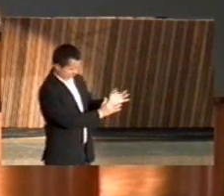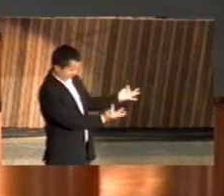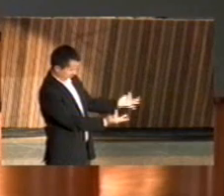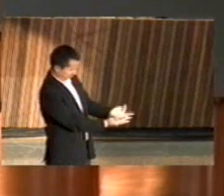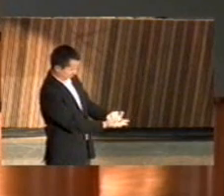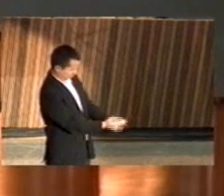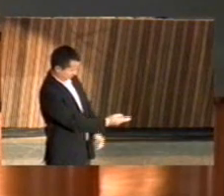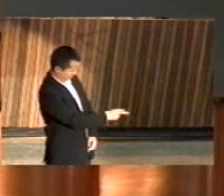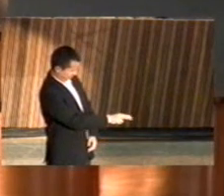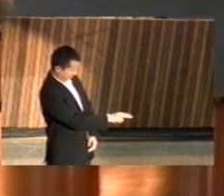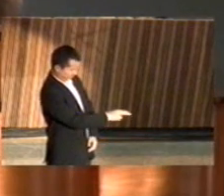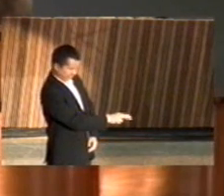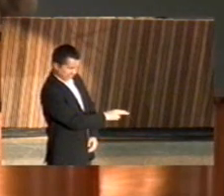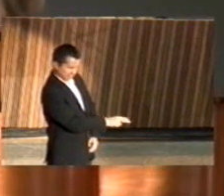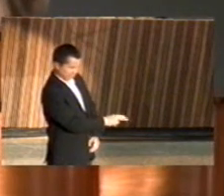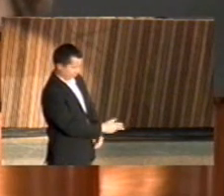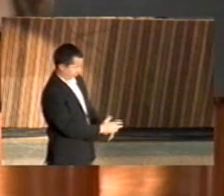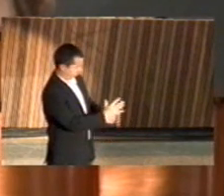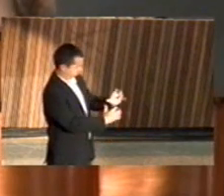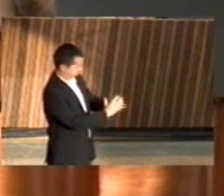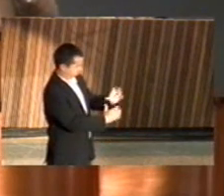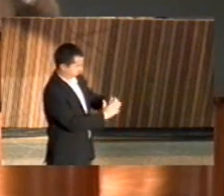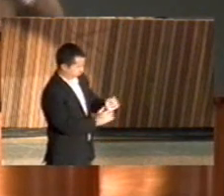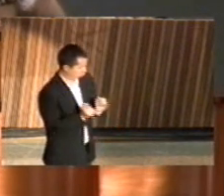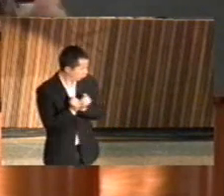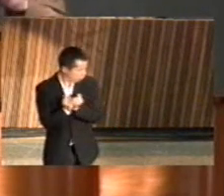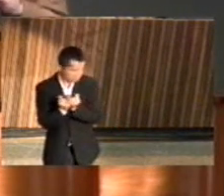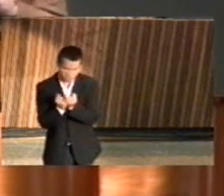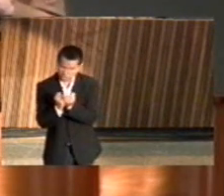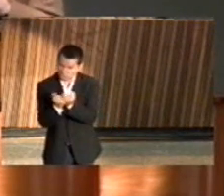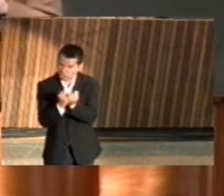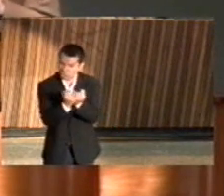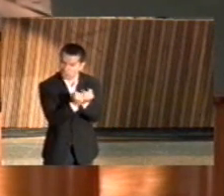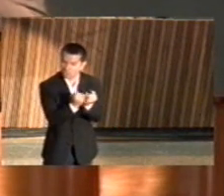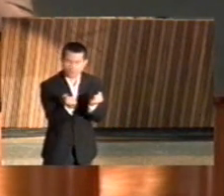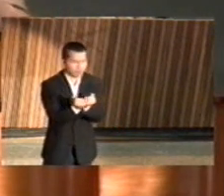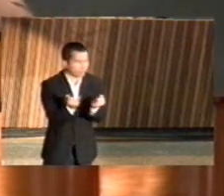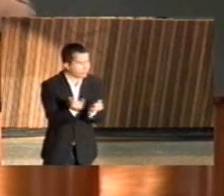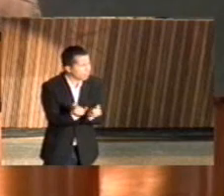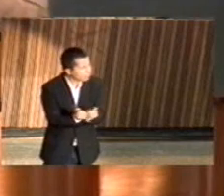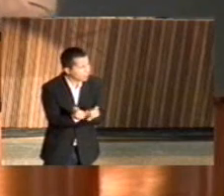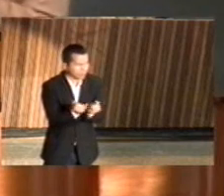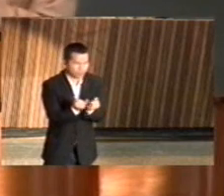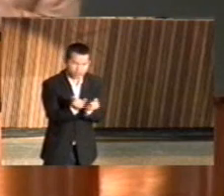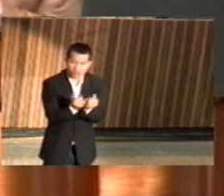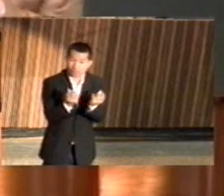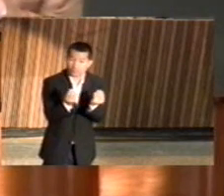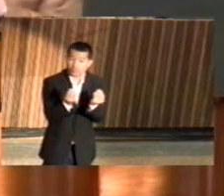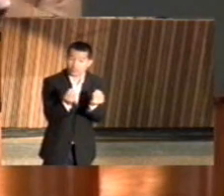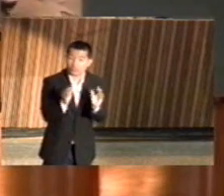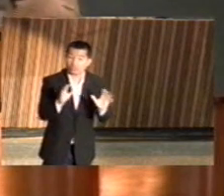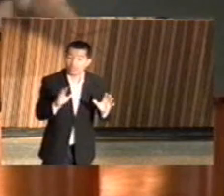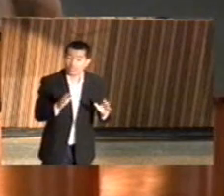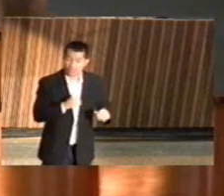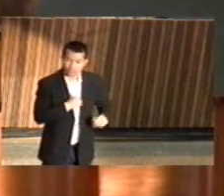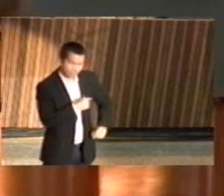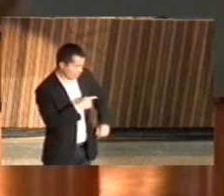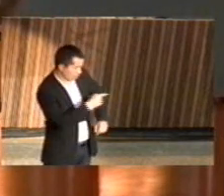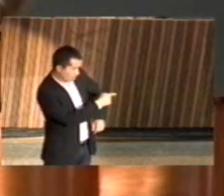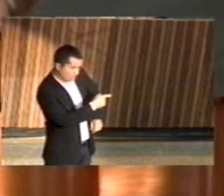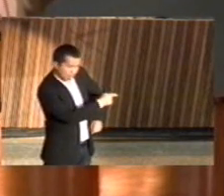a fofoca corria solta, não é assim? O nome do Senhor estava sendo envergonhado diante